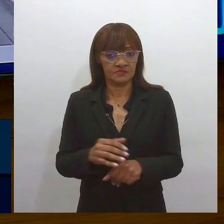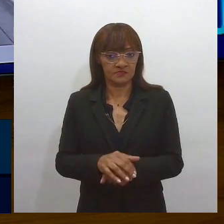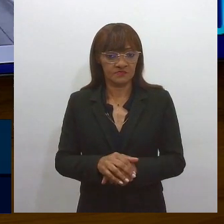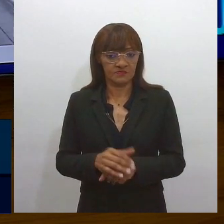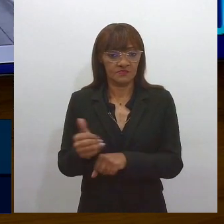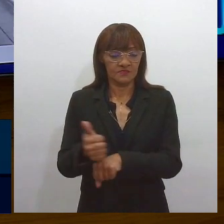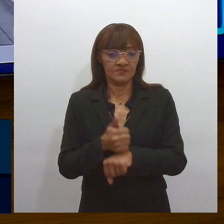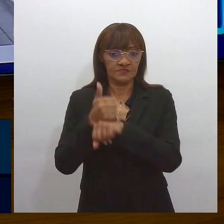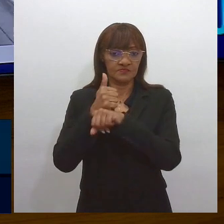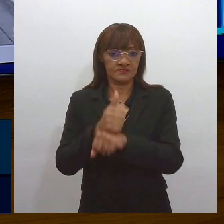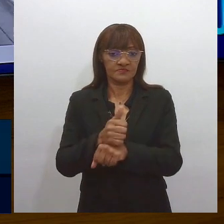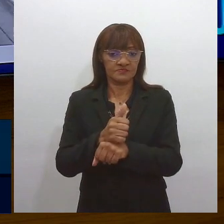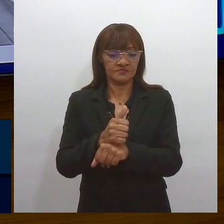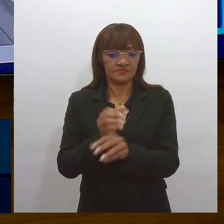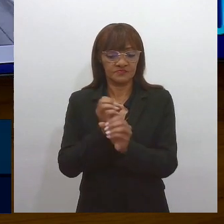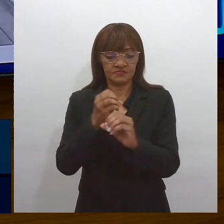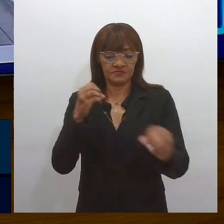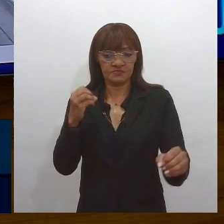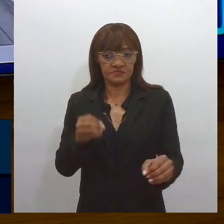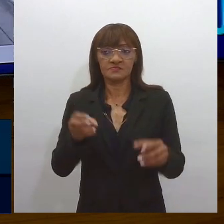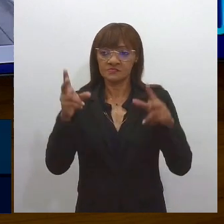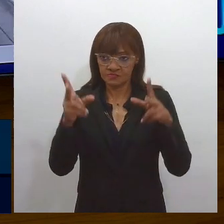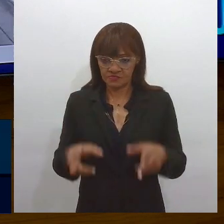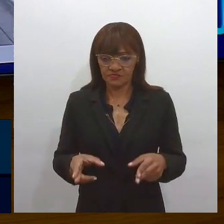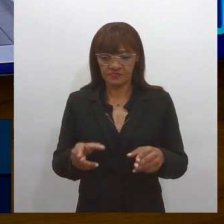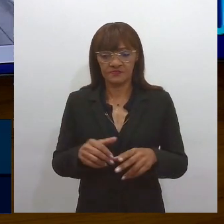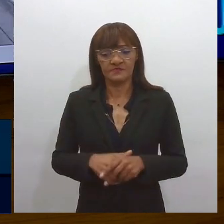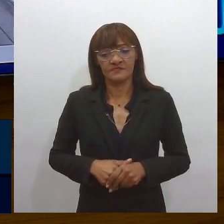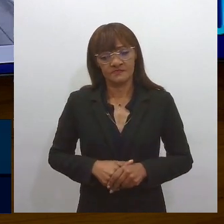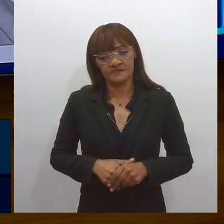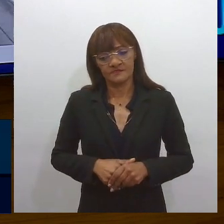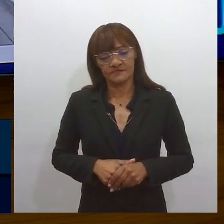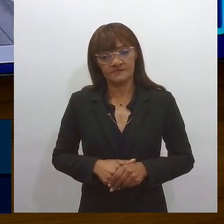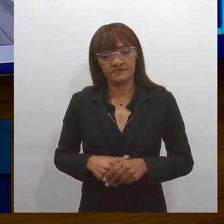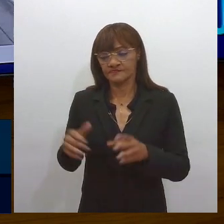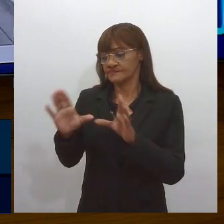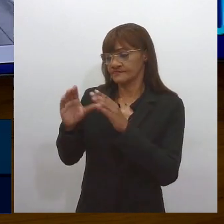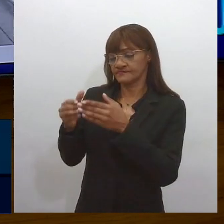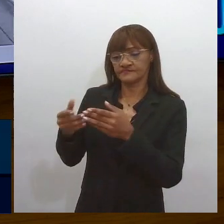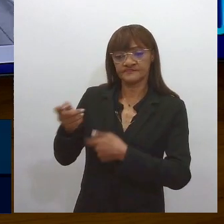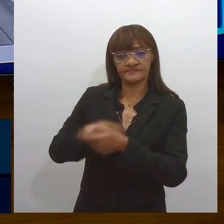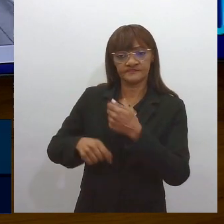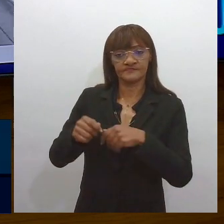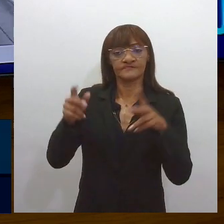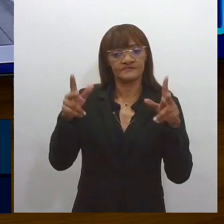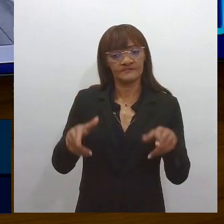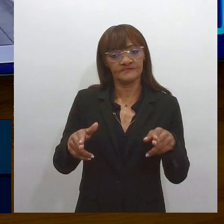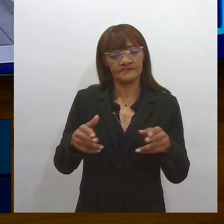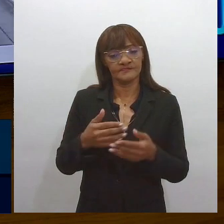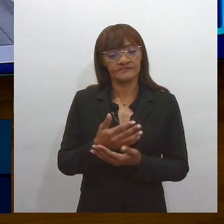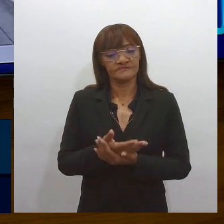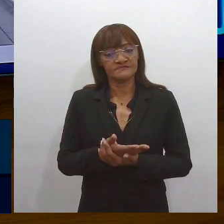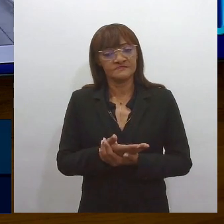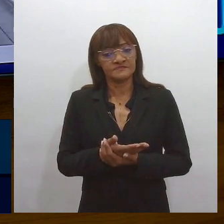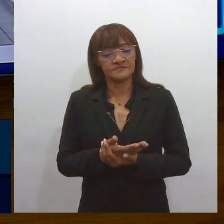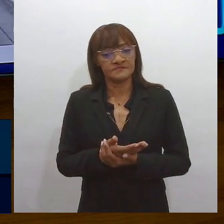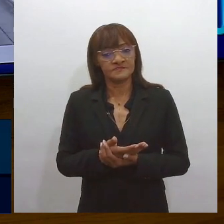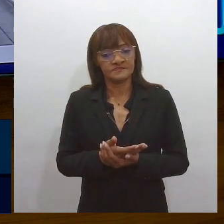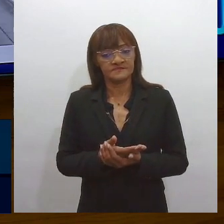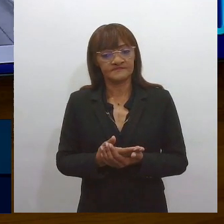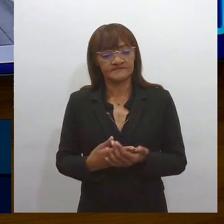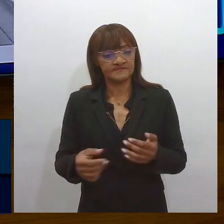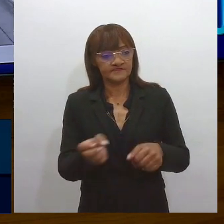mesmos a equipe de Administração é a mesma os supervisores são os mesmos os coordenadores são os